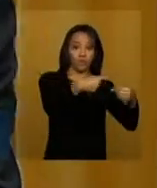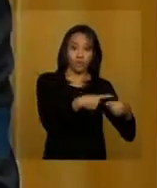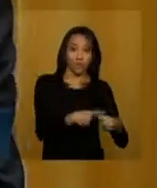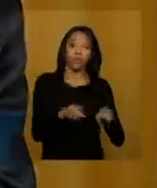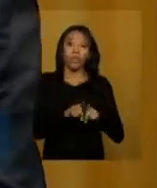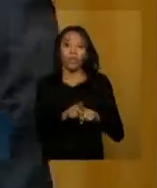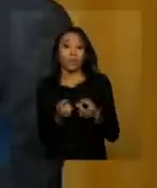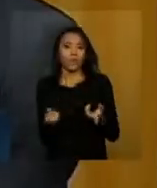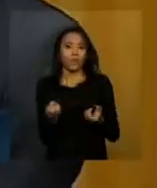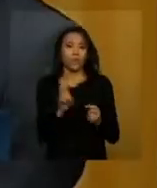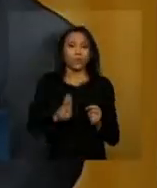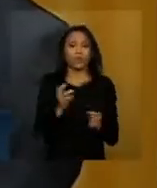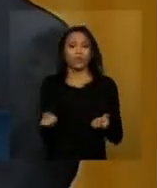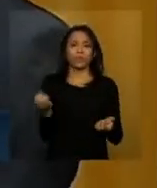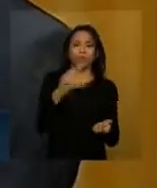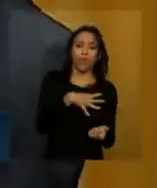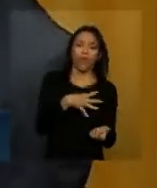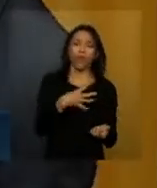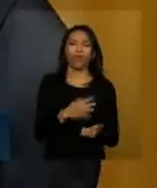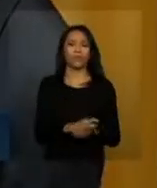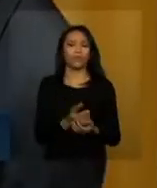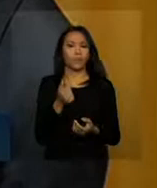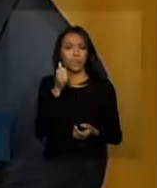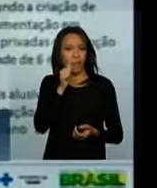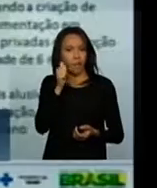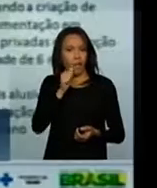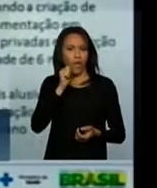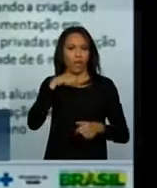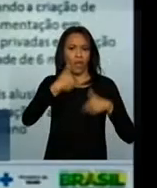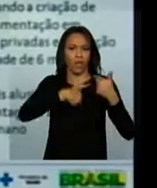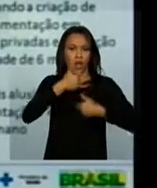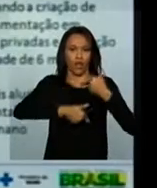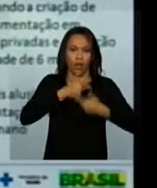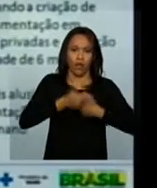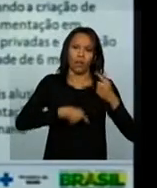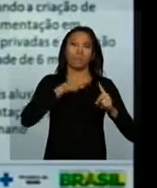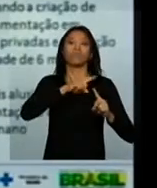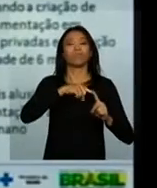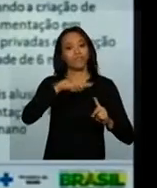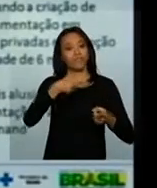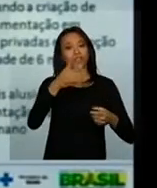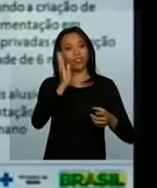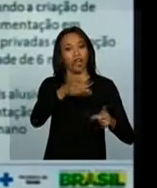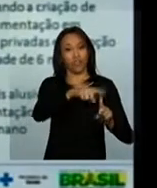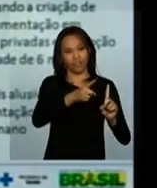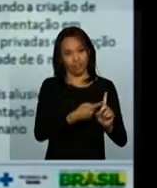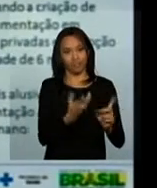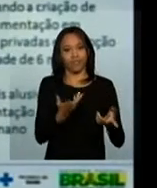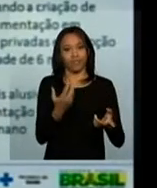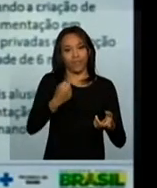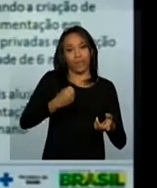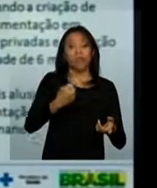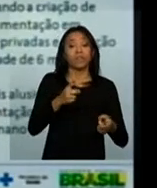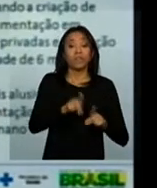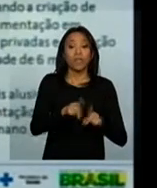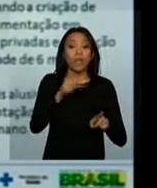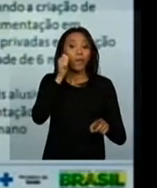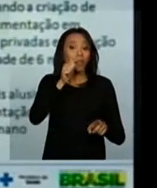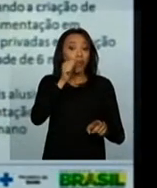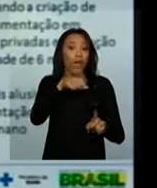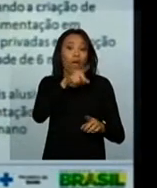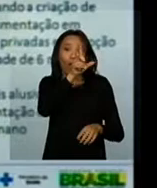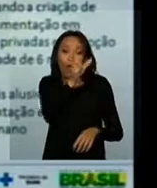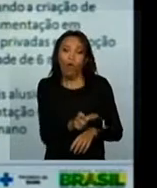inovando em alguns aspectos, como, por exemplo, a amamentação da mulher trabalhadora. O país em pleno emprego exige novos dispositivos para que a mulher